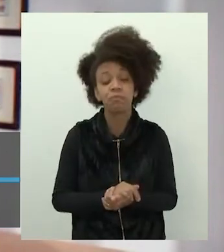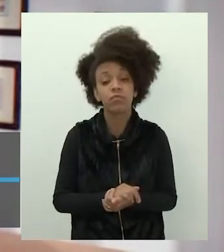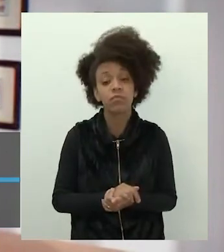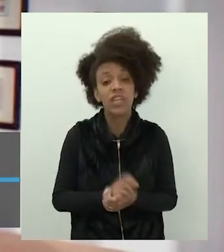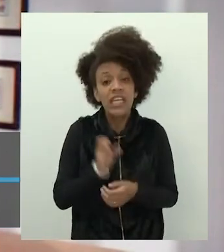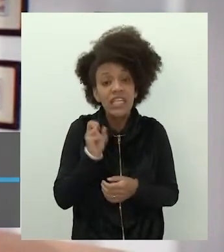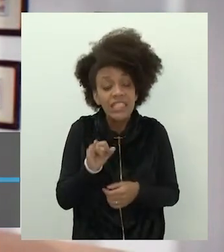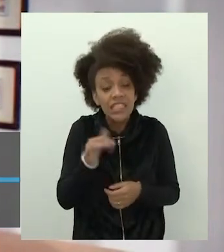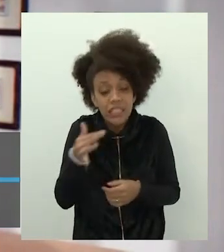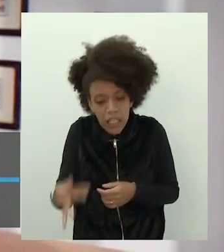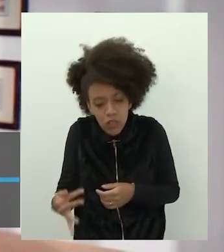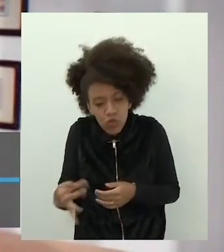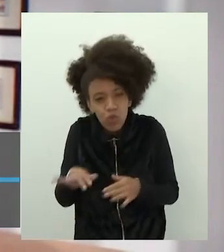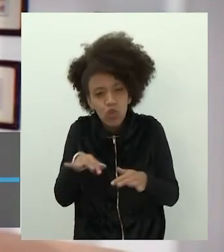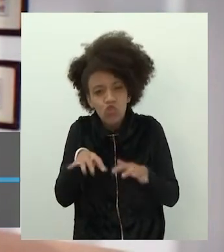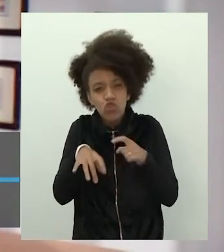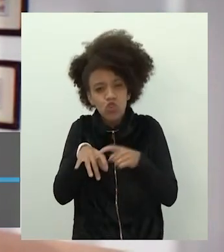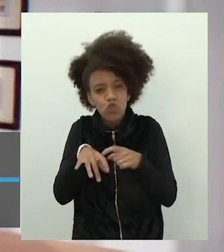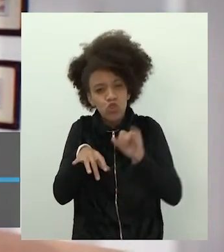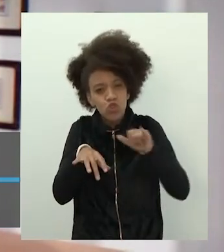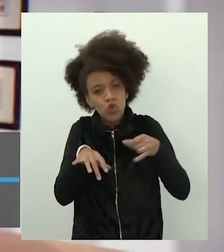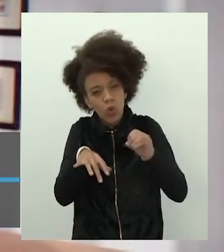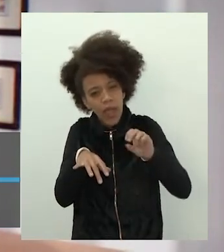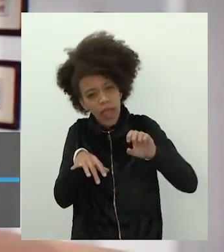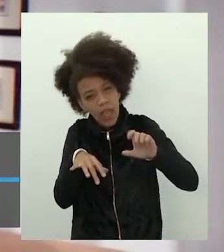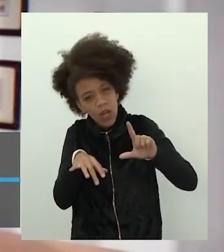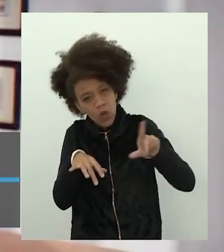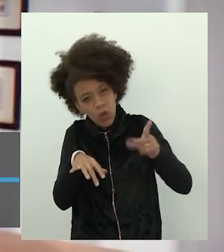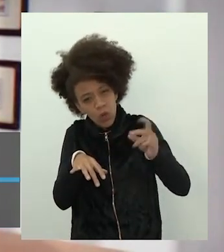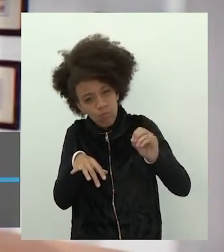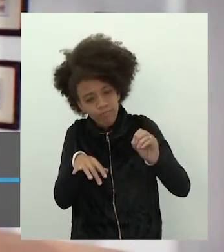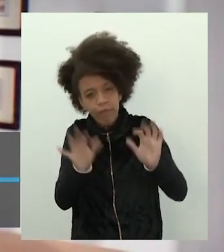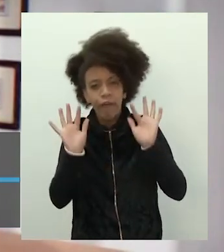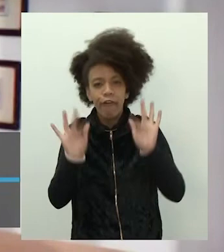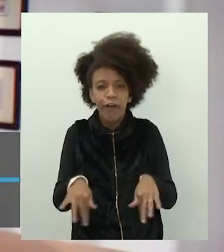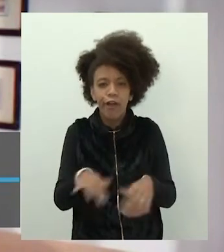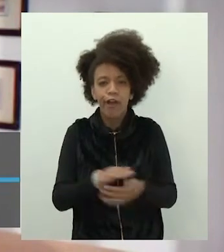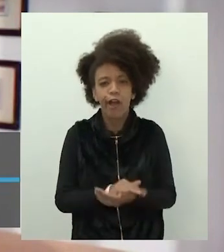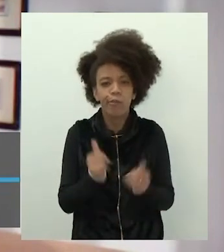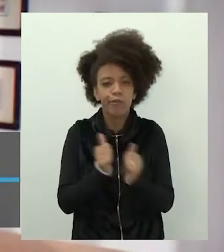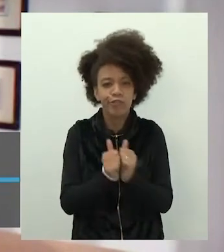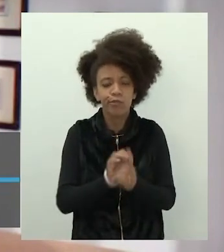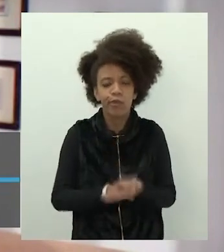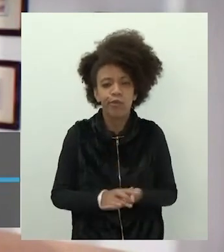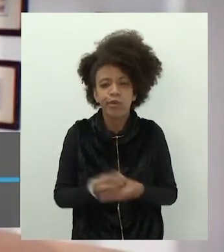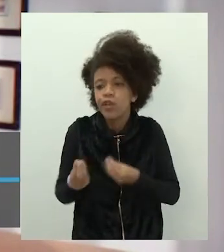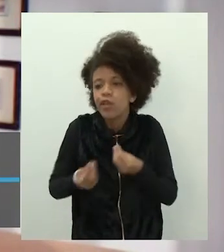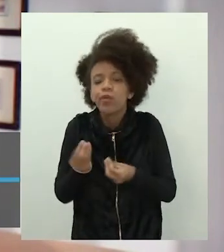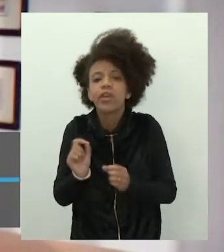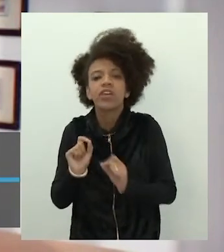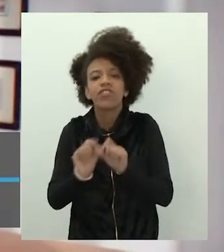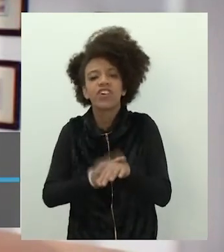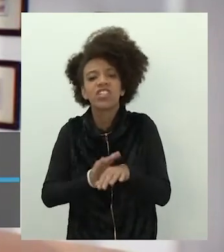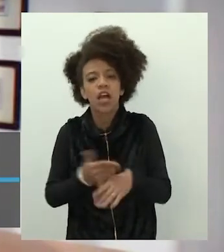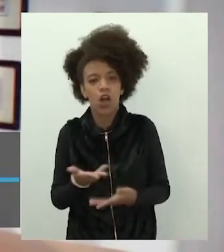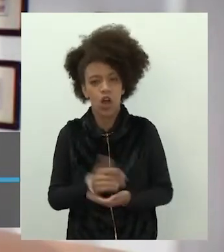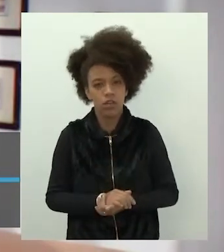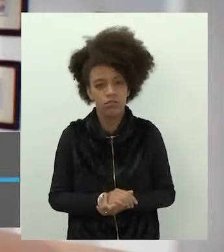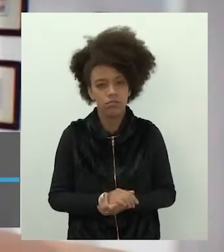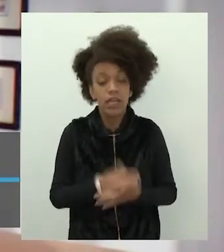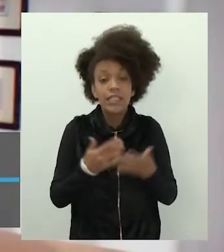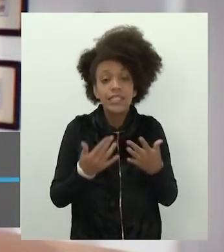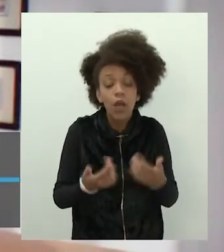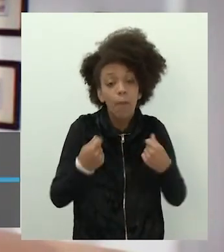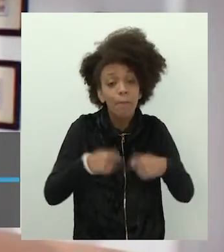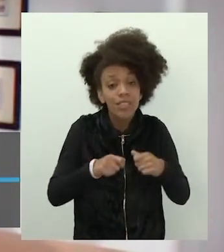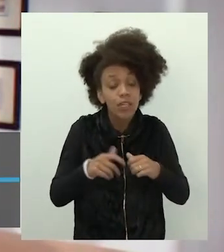meu joelho, acabou o futebol. E aí, o que, que eu faço? Então, nós temos que gostar disso, daquilo,